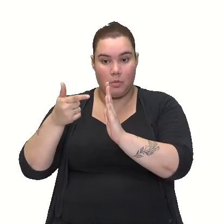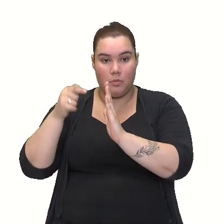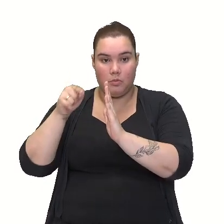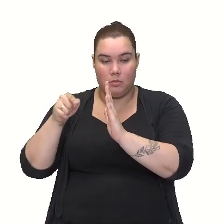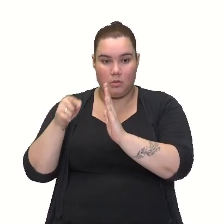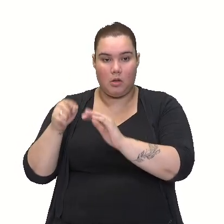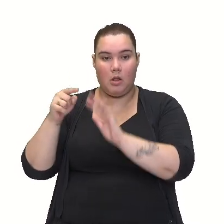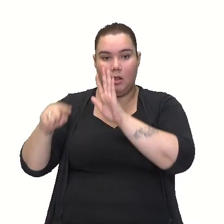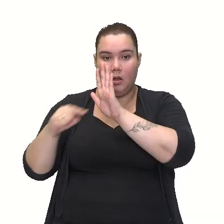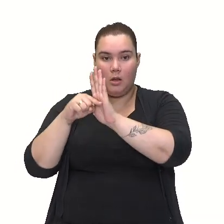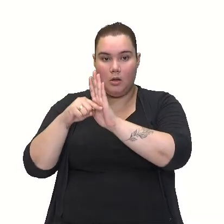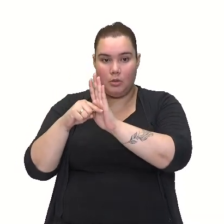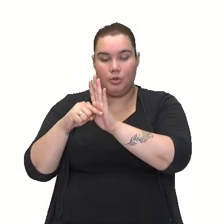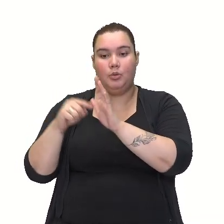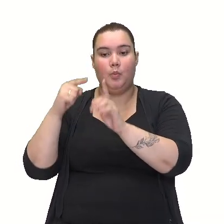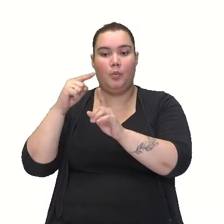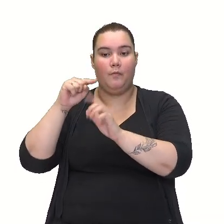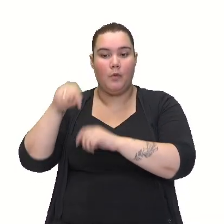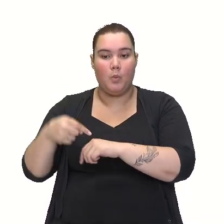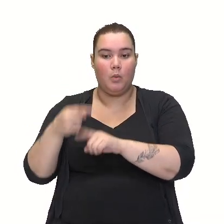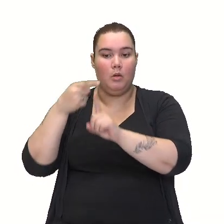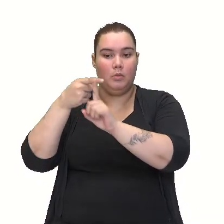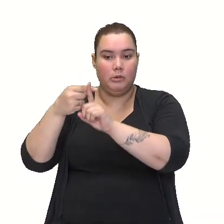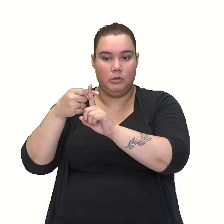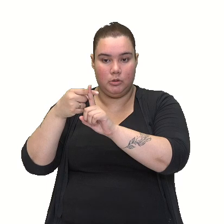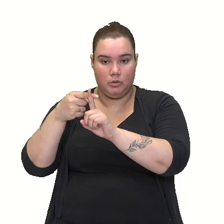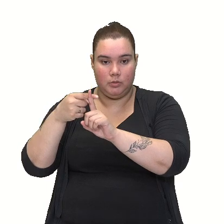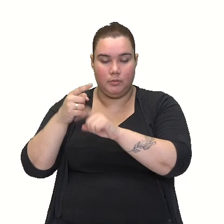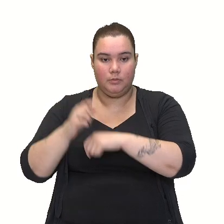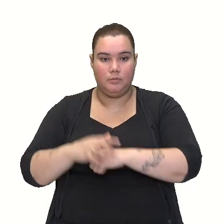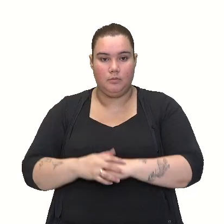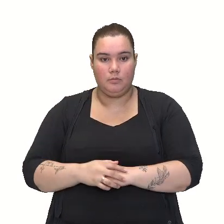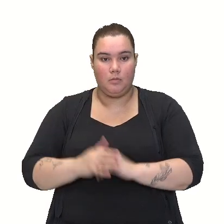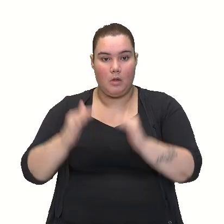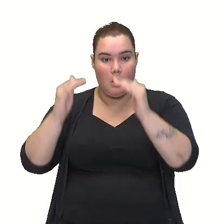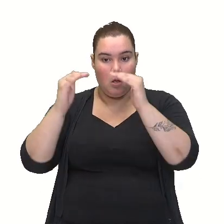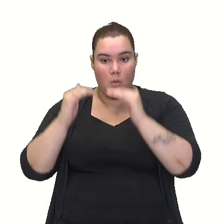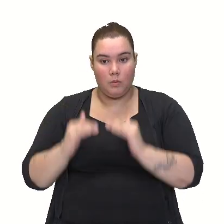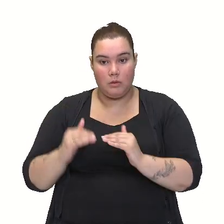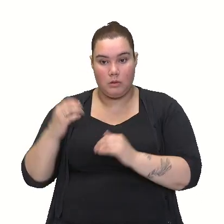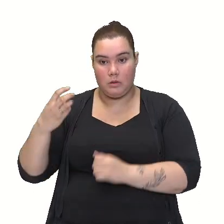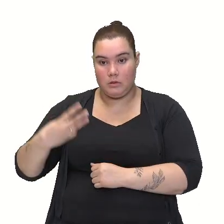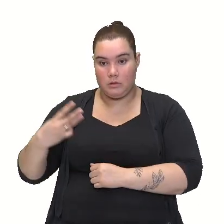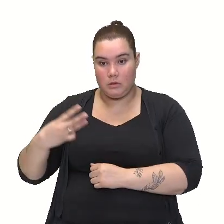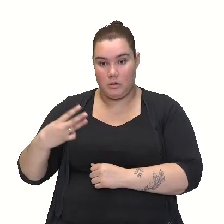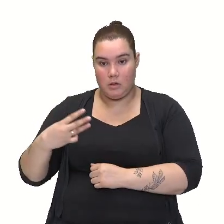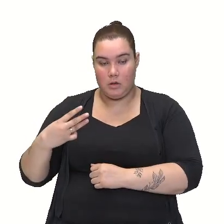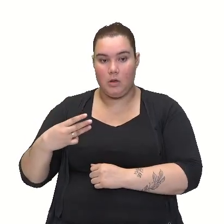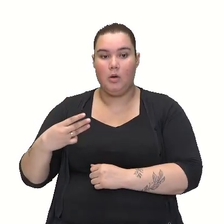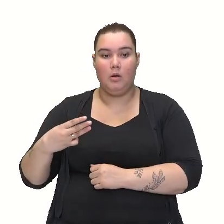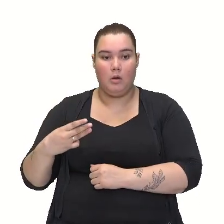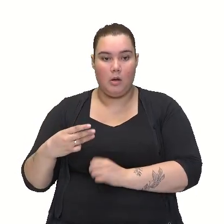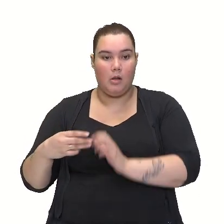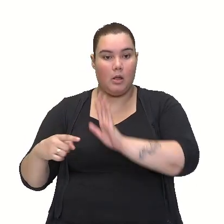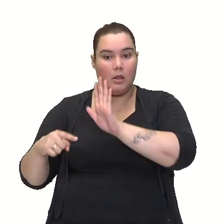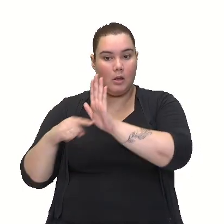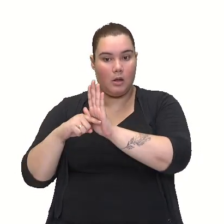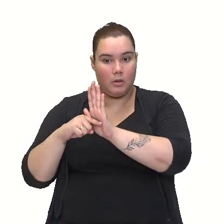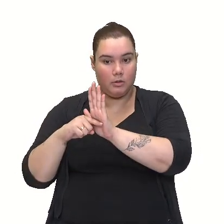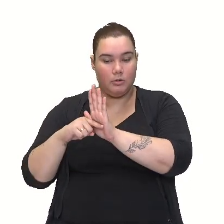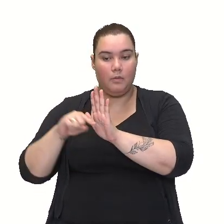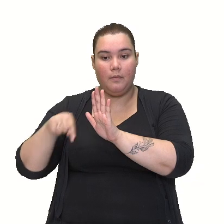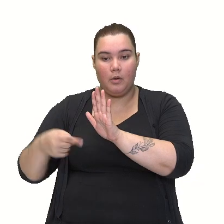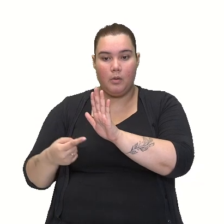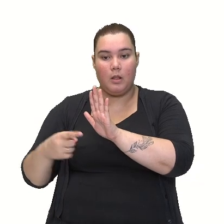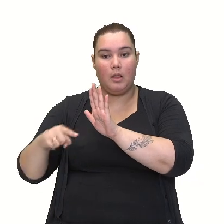é negativo e positivo. Se um número está posicionado no terceiro quadrante, ele é negativo